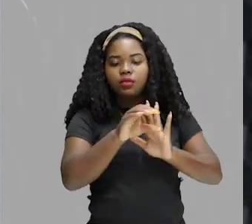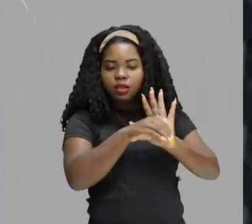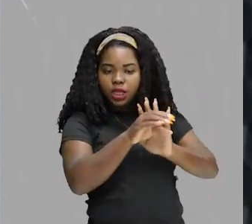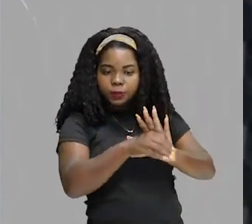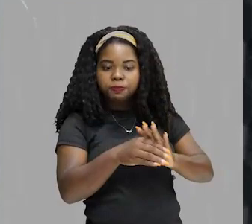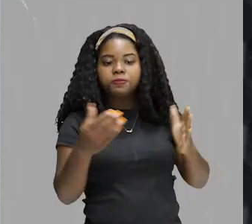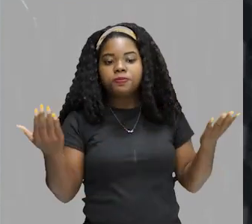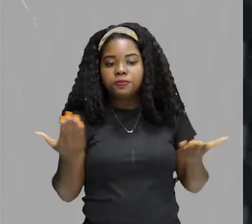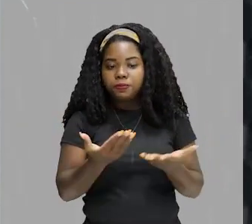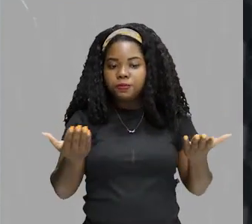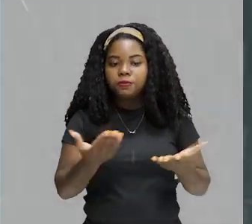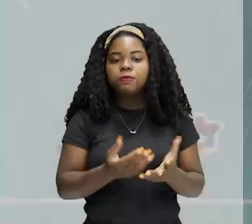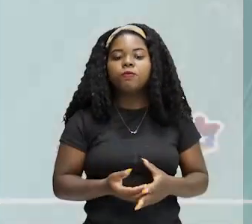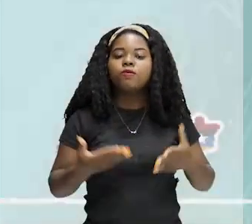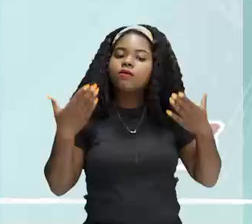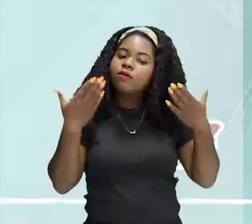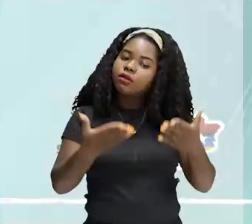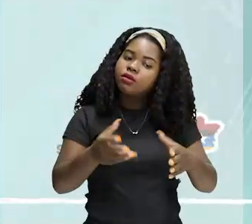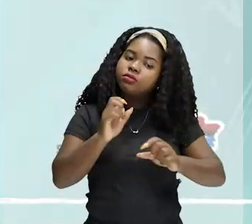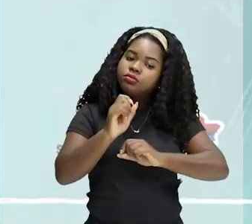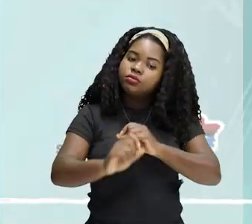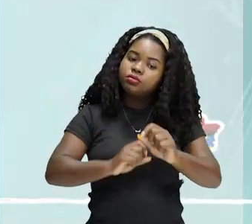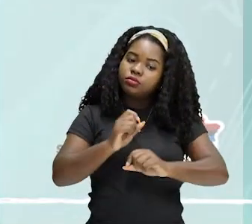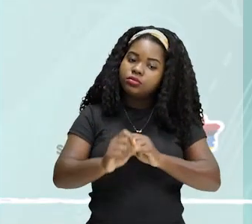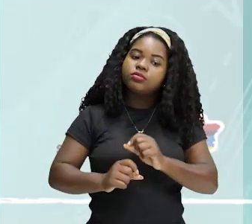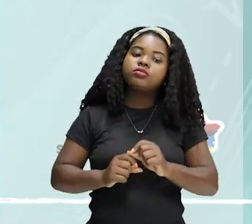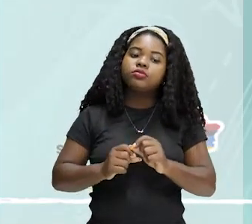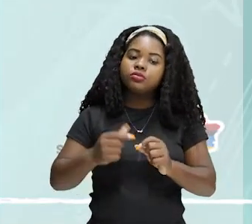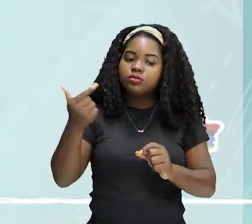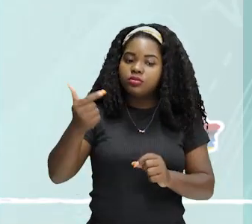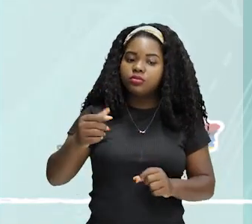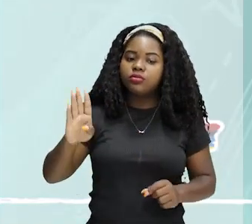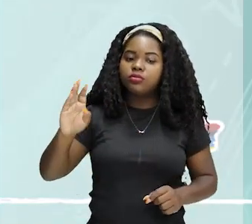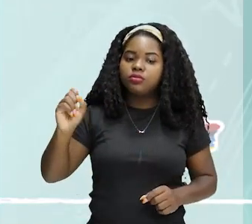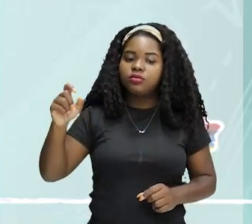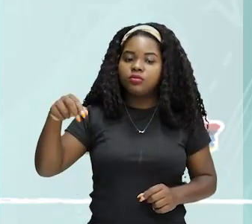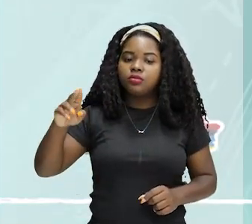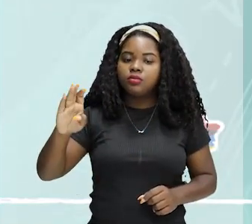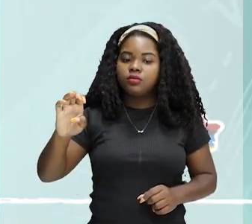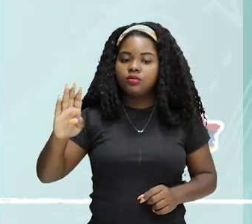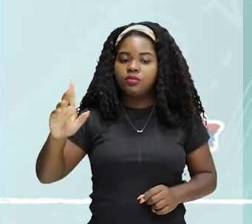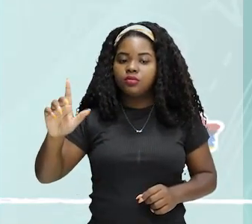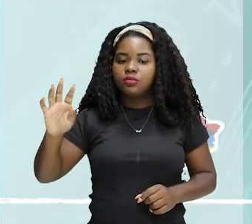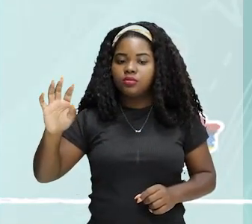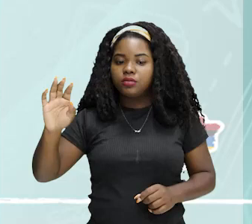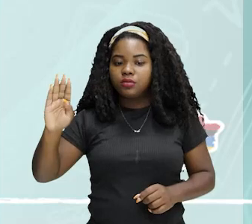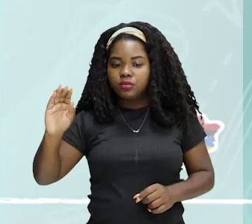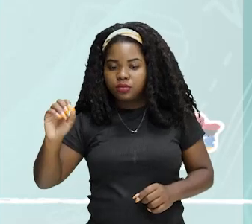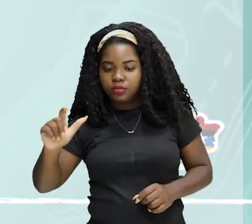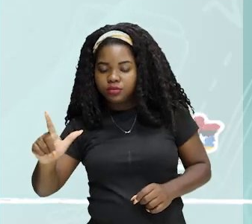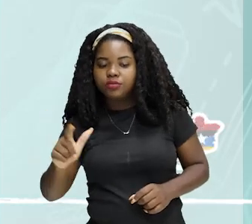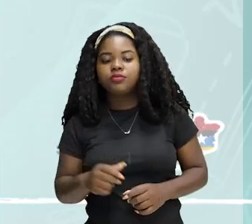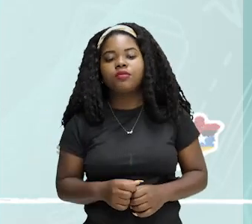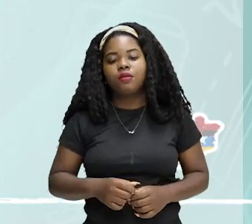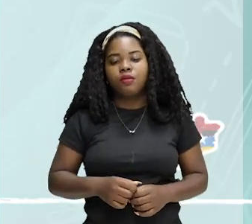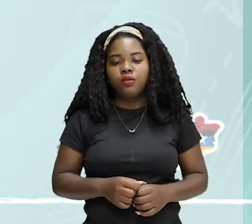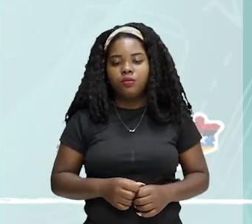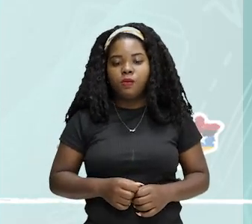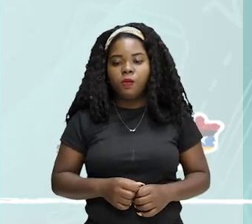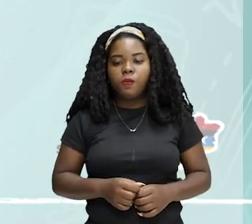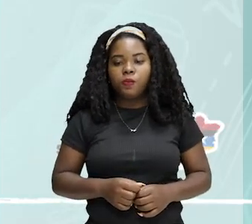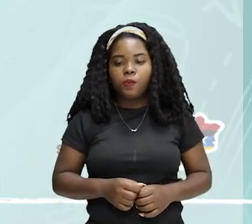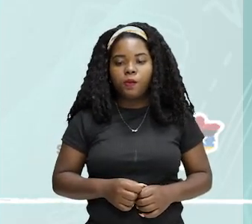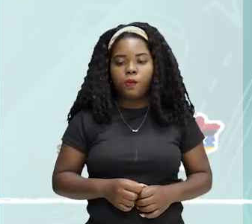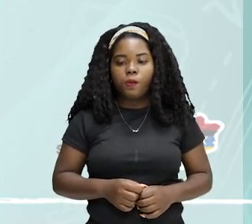esporte de invasão, vamos aqui, eu trouxe uma informação relacionada a cada modalidade dessa que